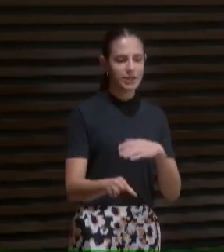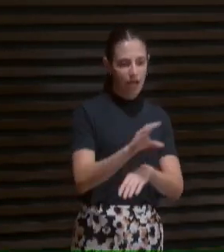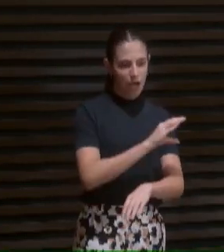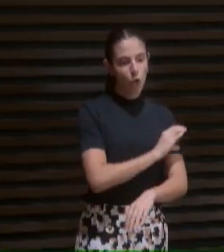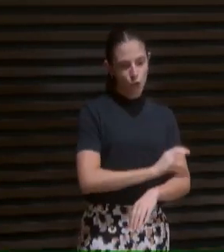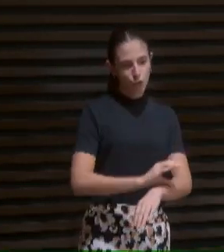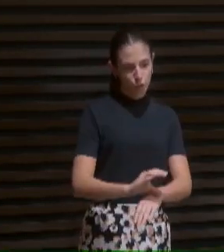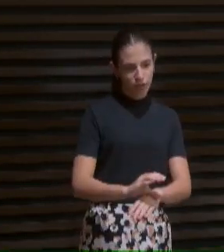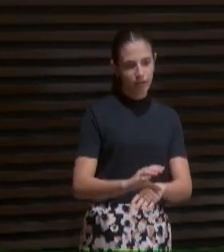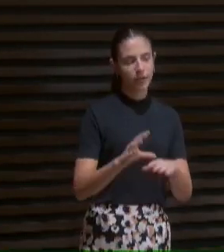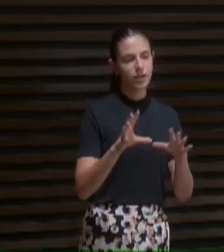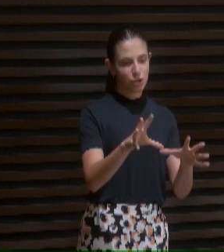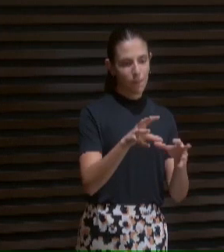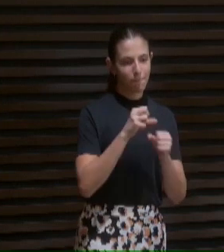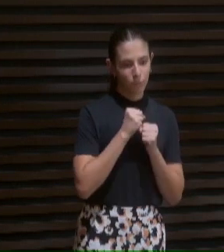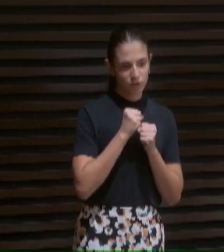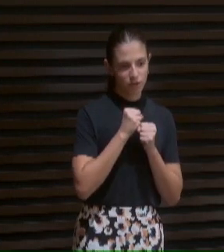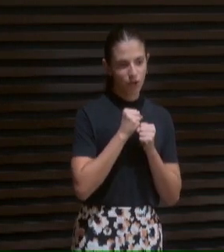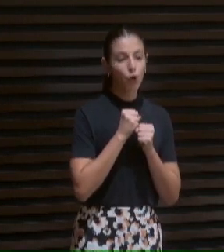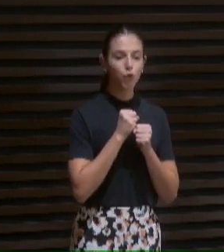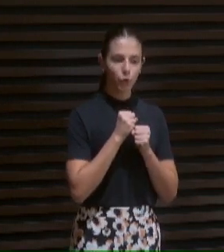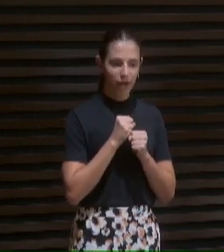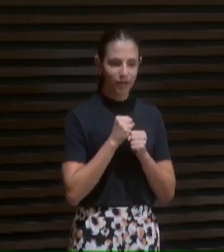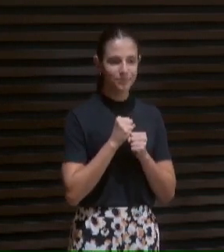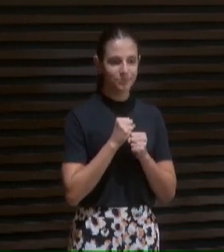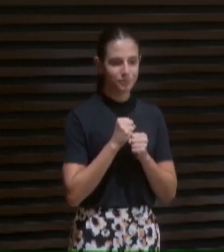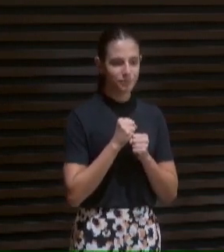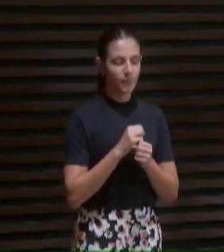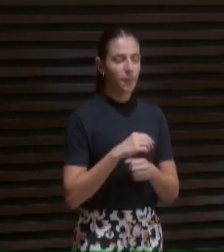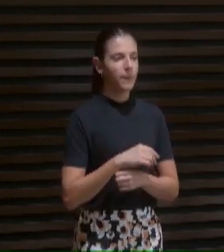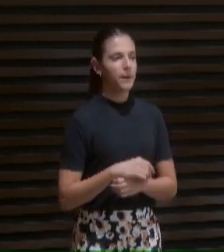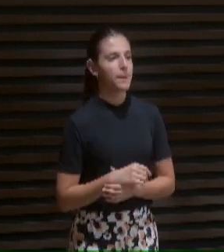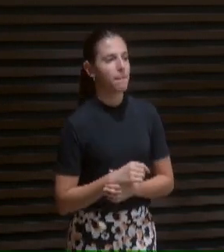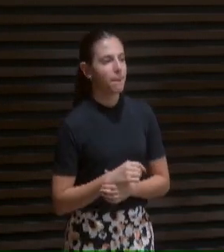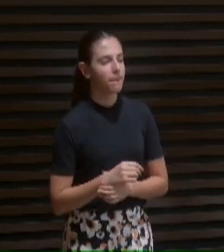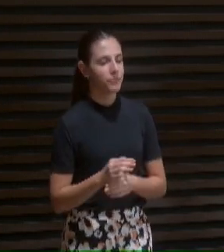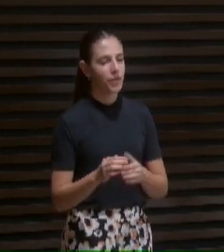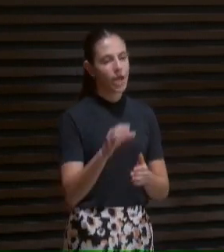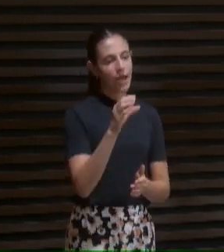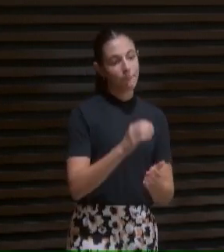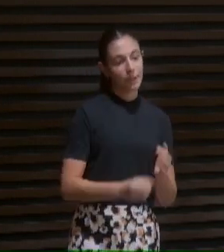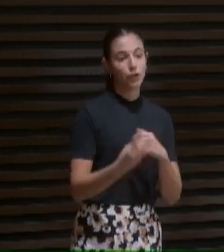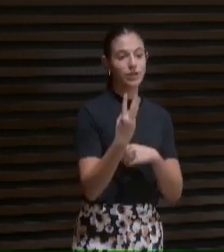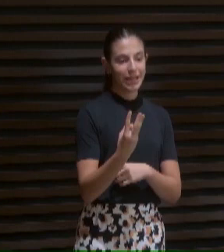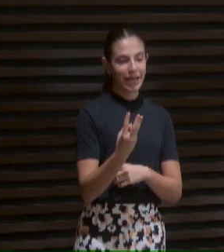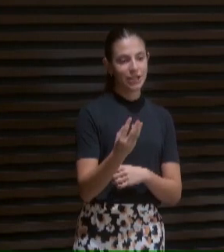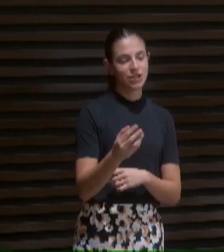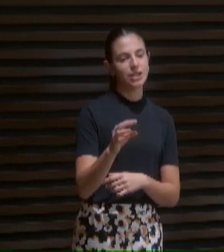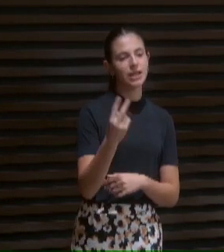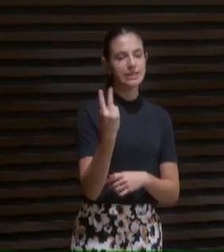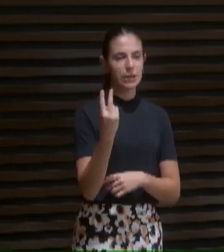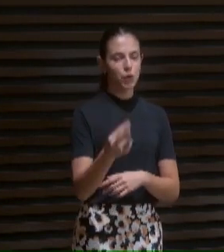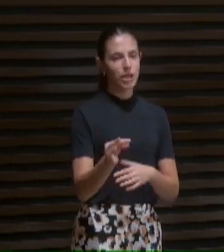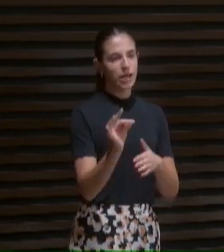Quando Paulo diz ali no versículo 1 do capítulo 3 de 2 Timóteo, ele fala